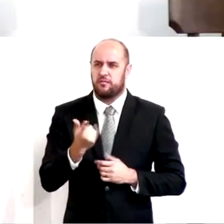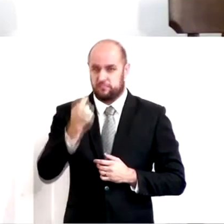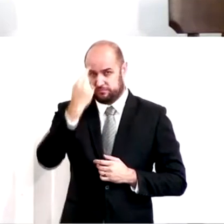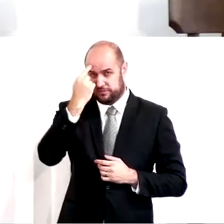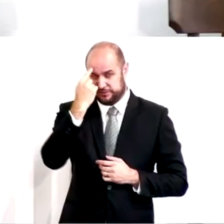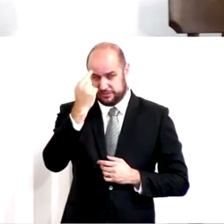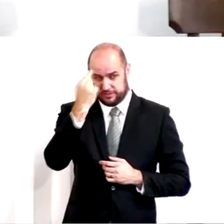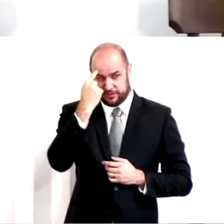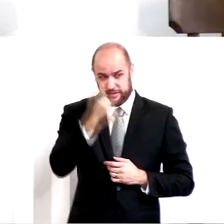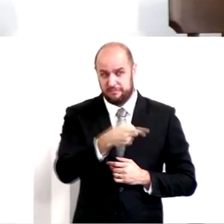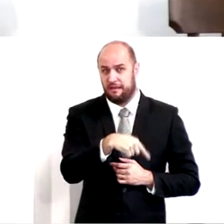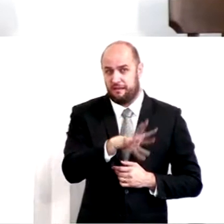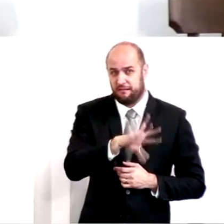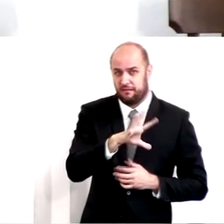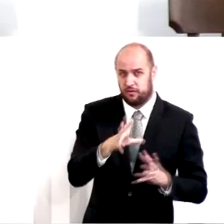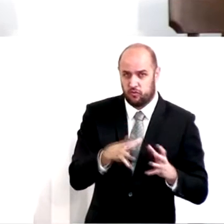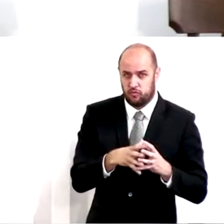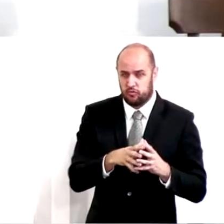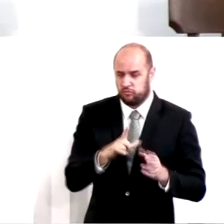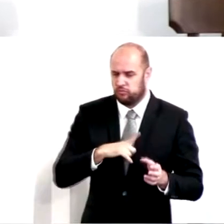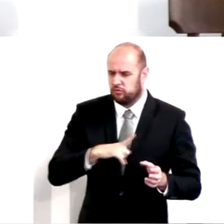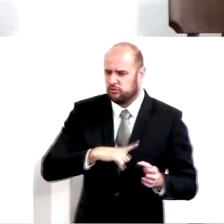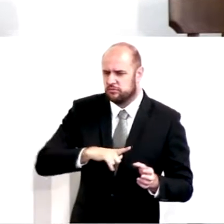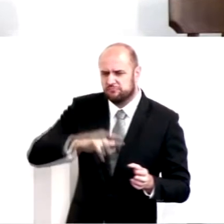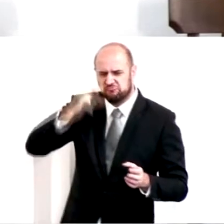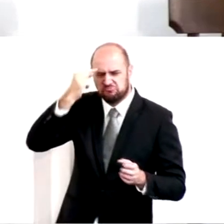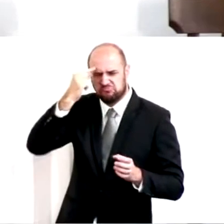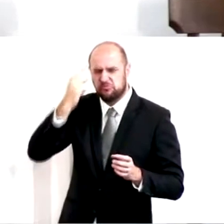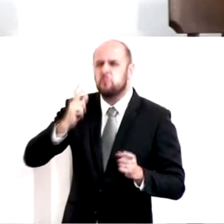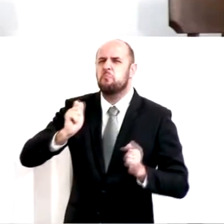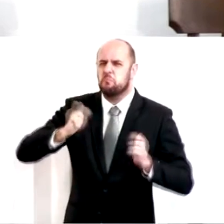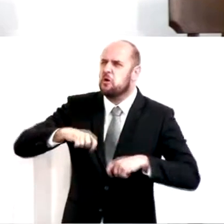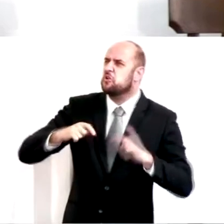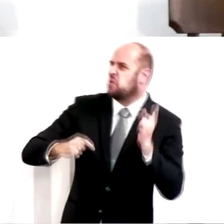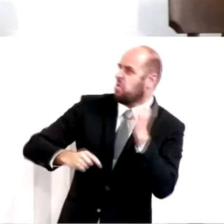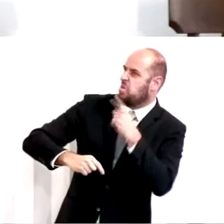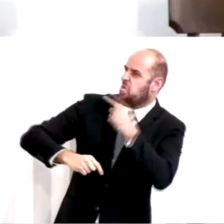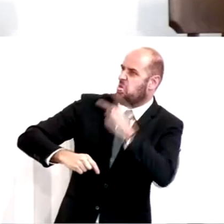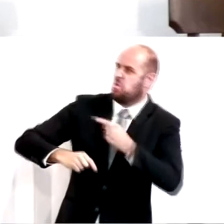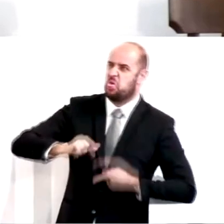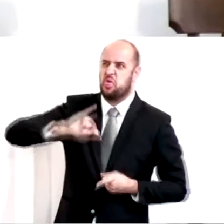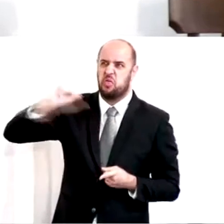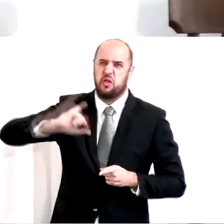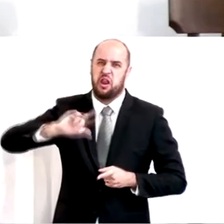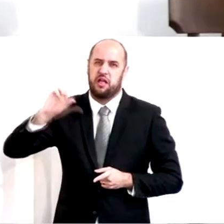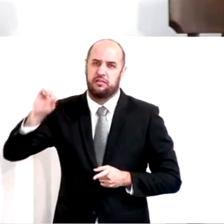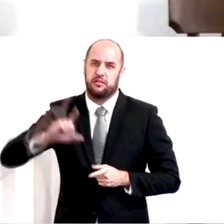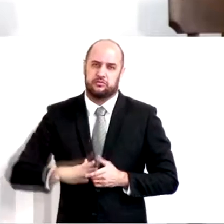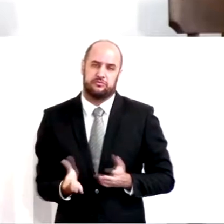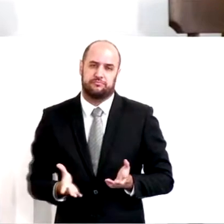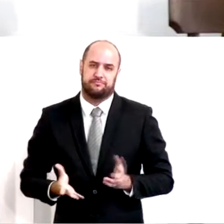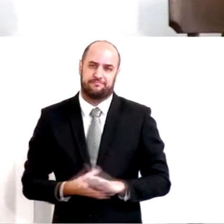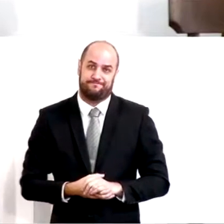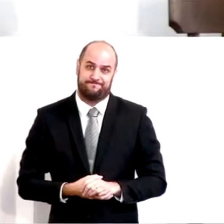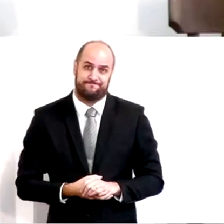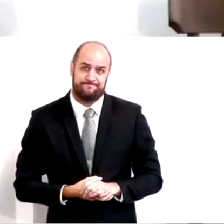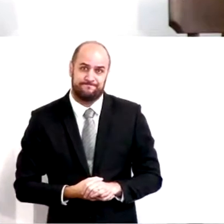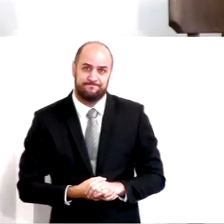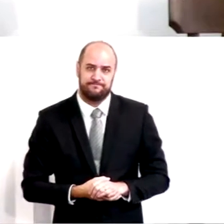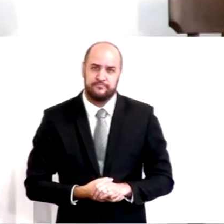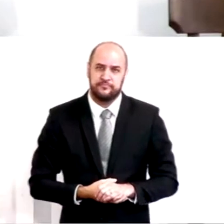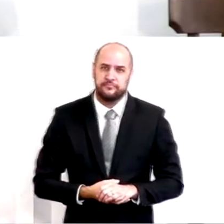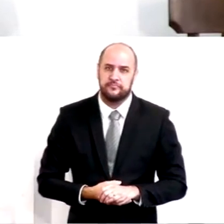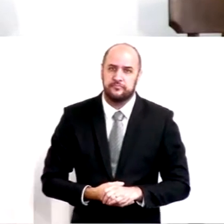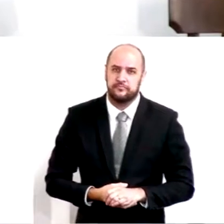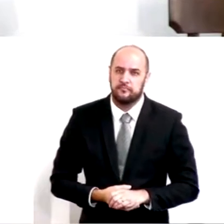arminianos desenvolveram formas para não reconhecer a soberania de Deus, mas para insistir que